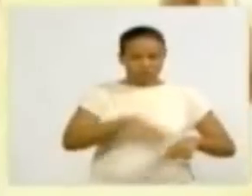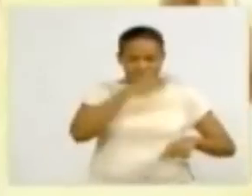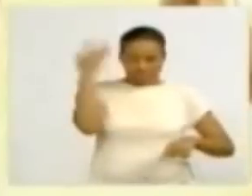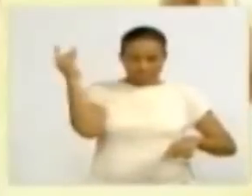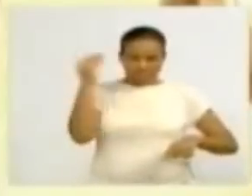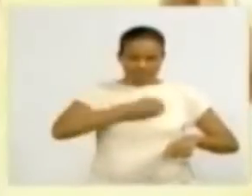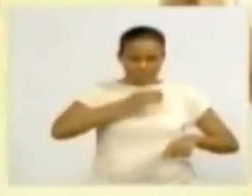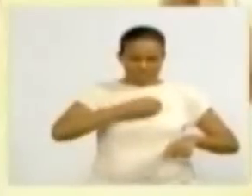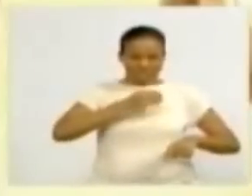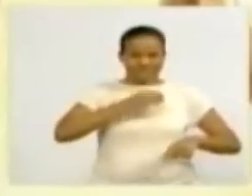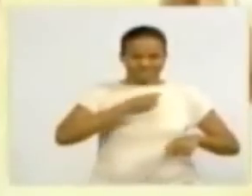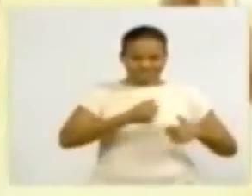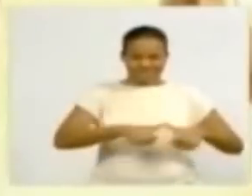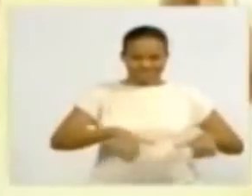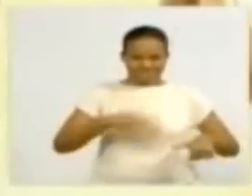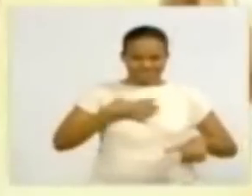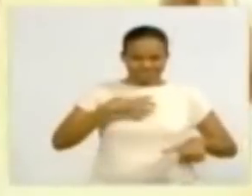a miséria humana.